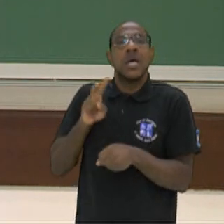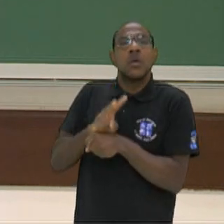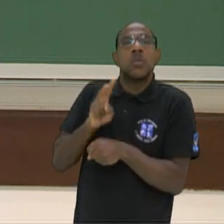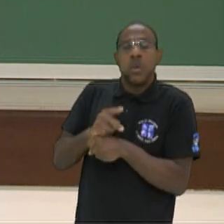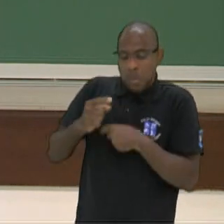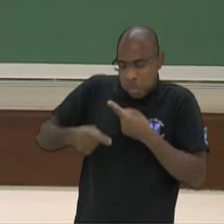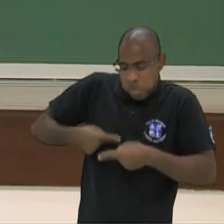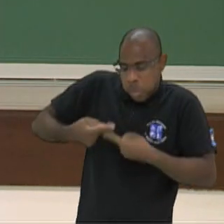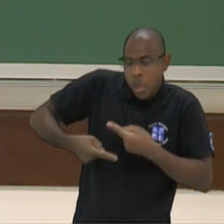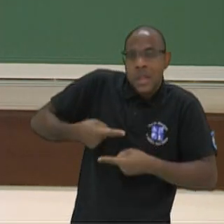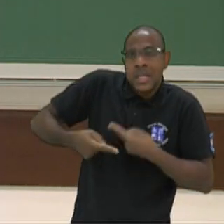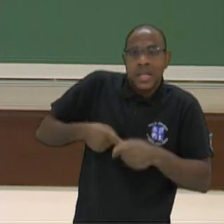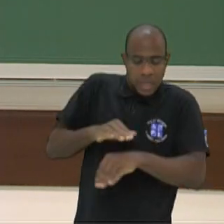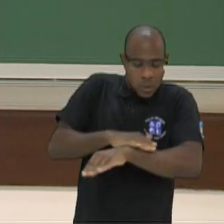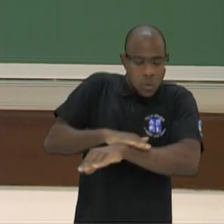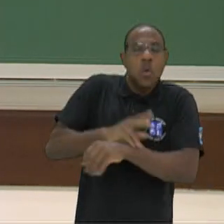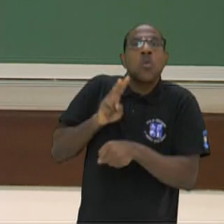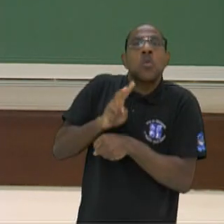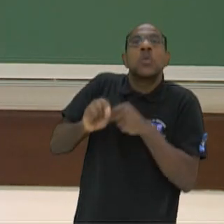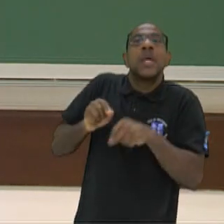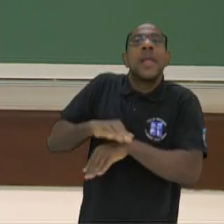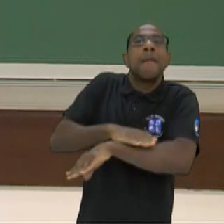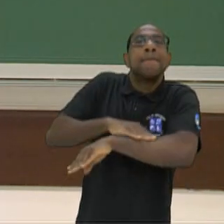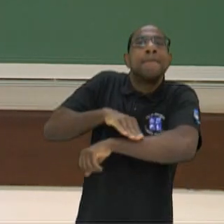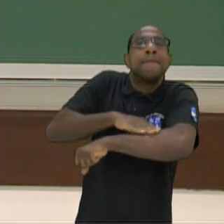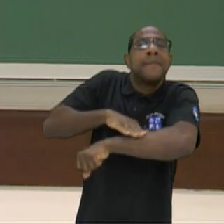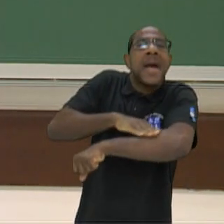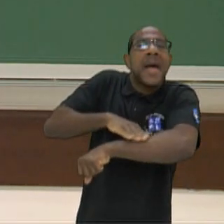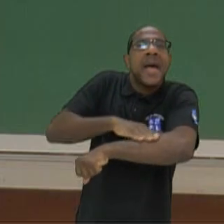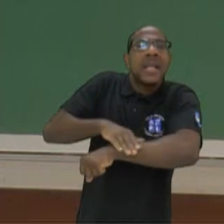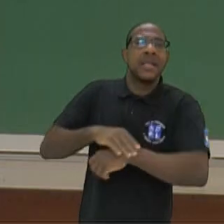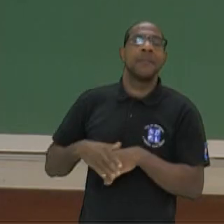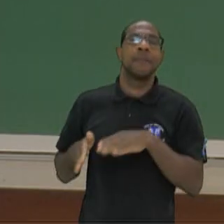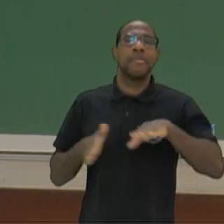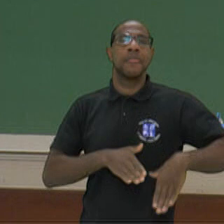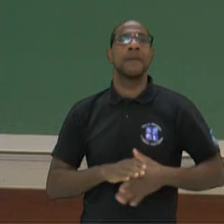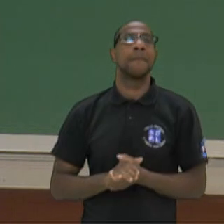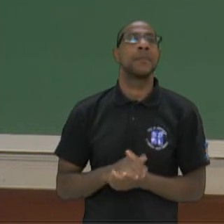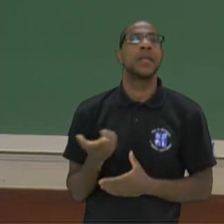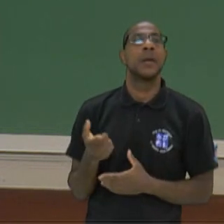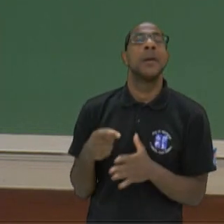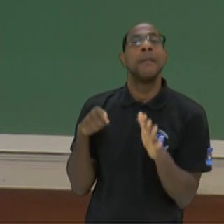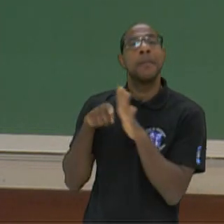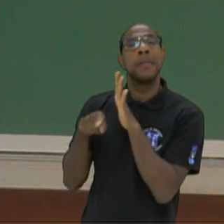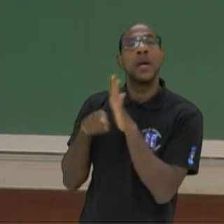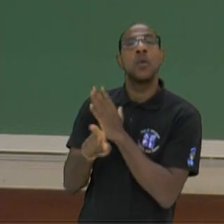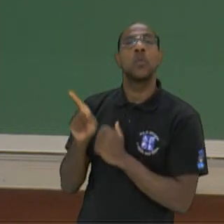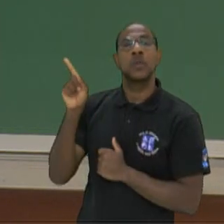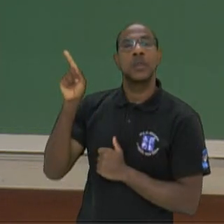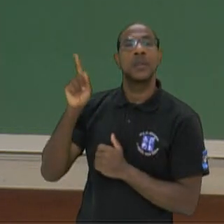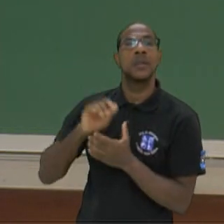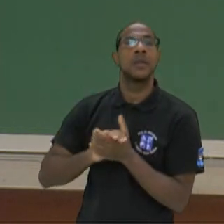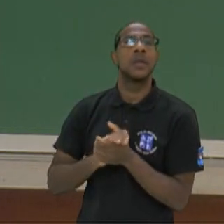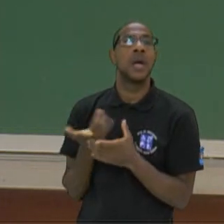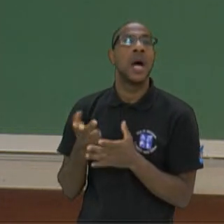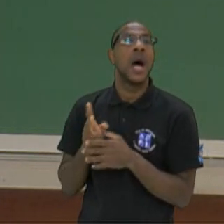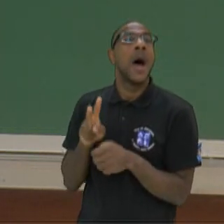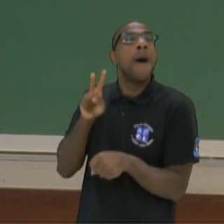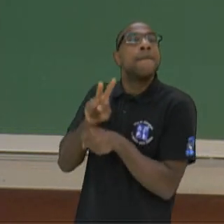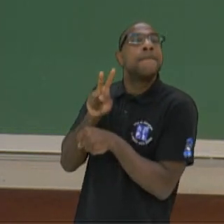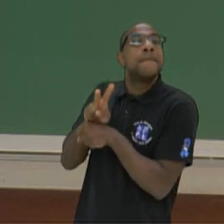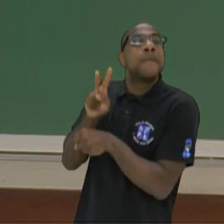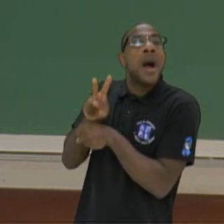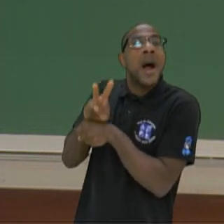né, que a gente estudou na outra aula, e sim aqueles que possuem placenta. Então, répteis e aves, mamíferos placentários, dois